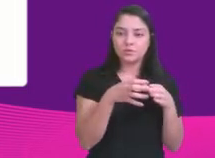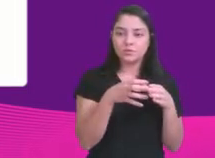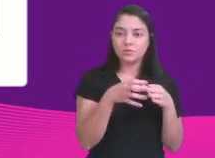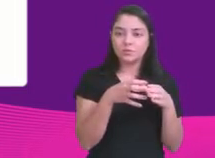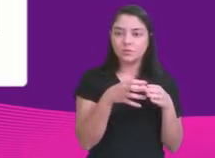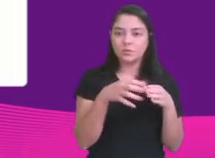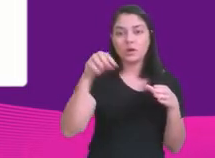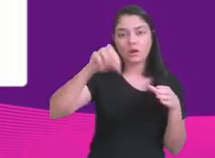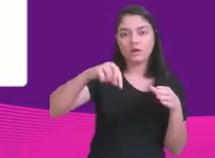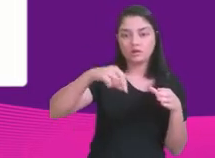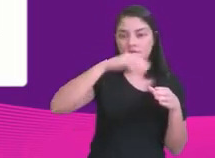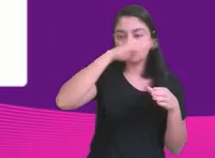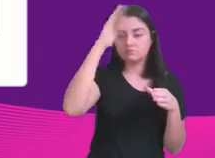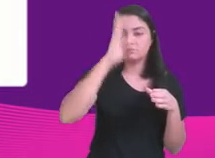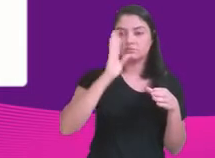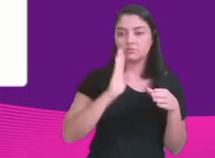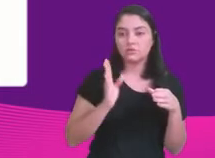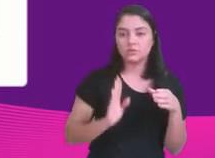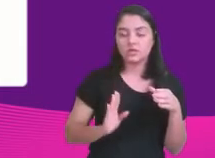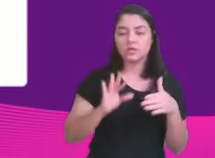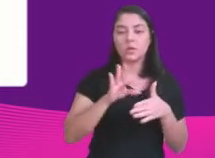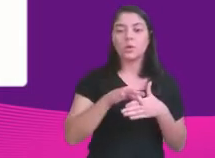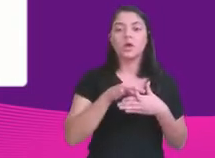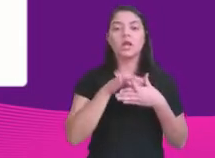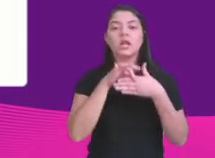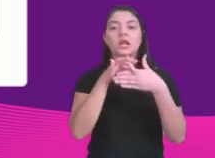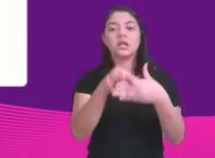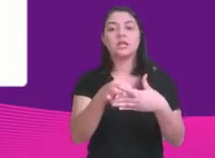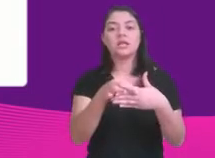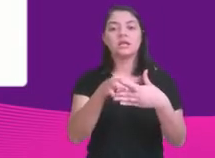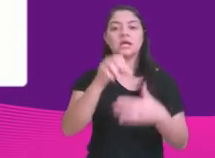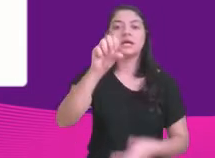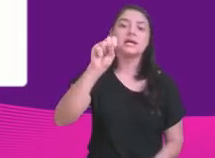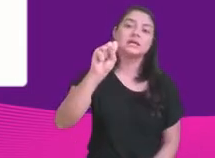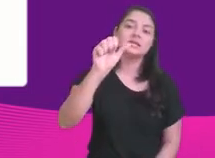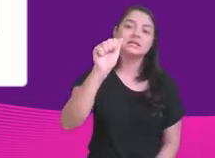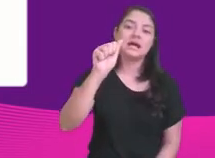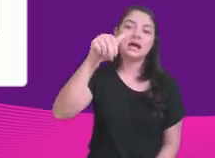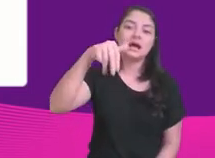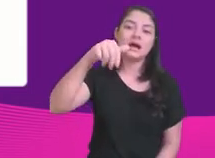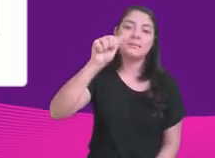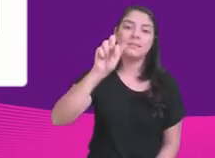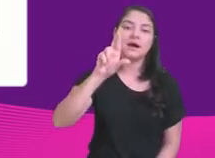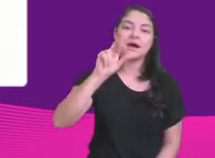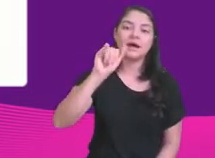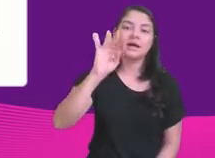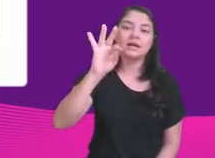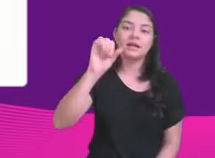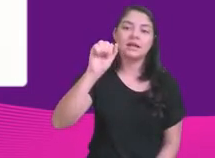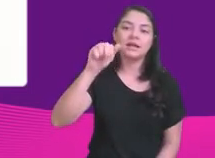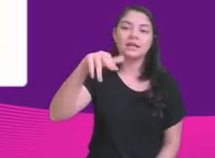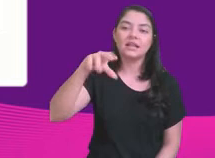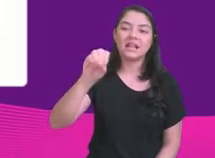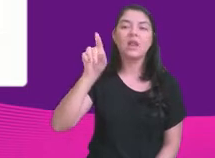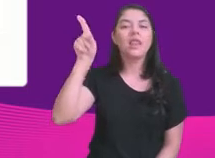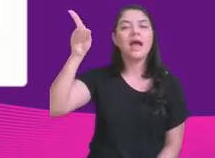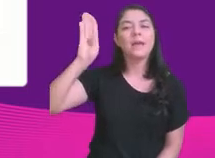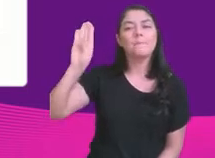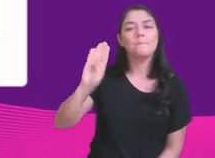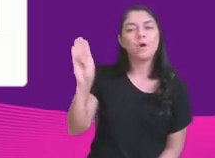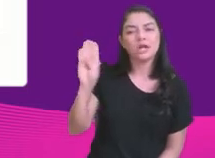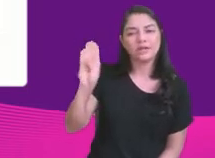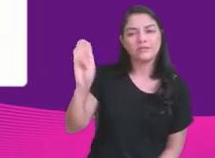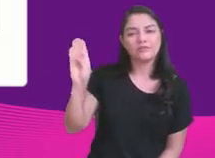no Brasil, liderado pelo grupo do Samaritano Botafogo, resolveu investir pesado no treinamento em